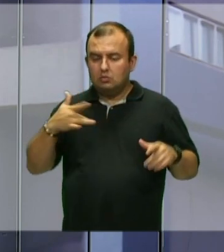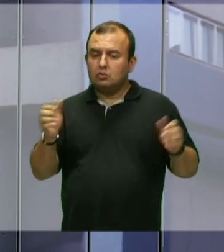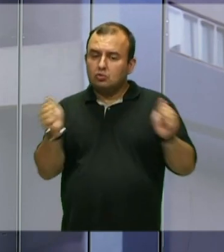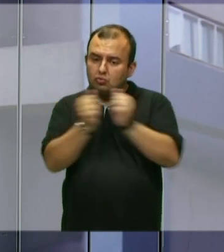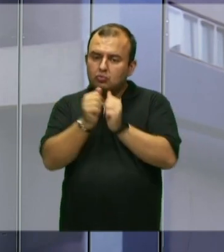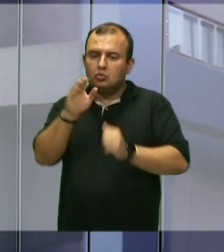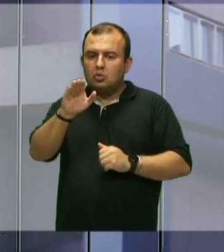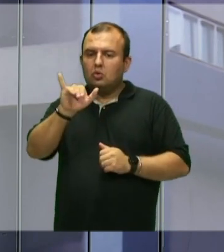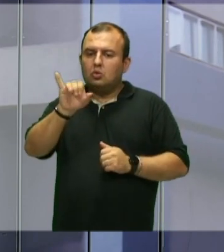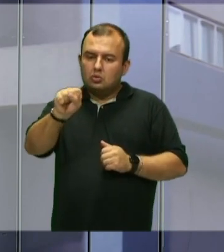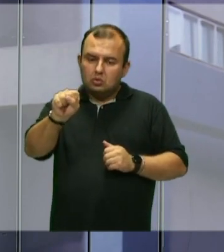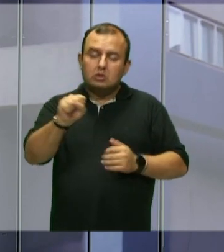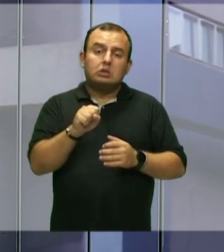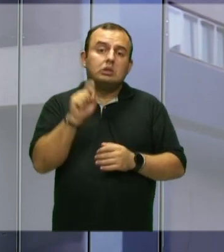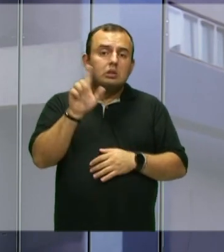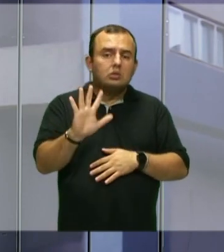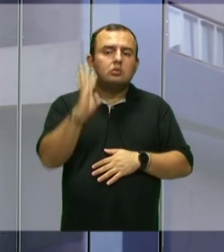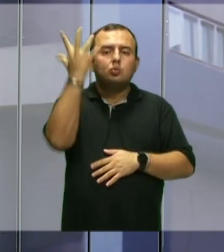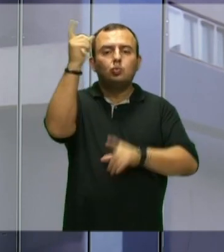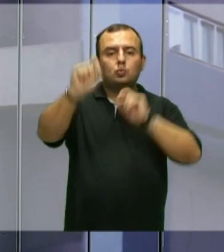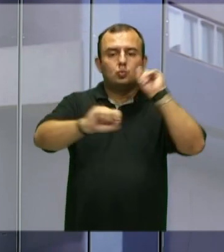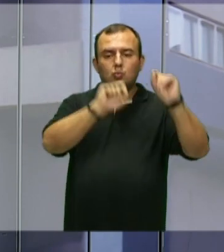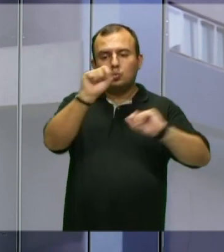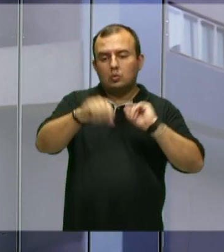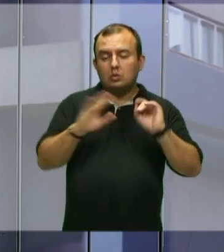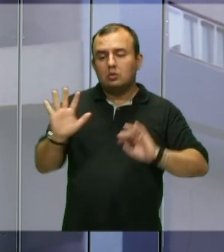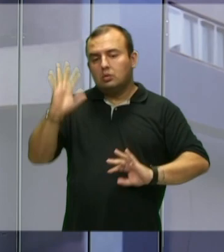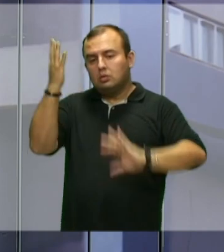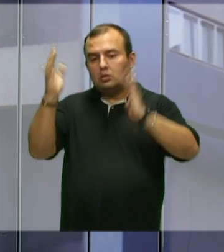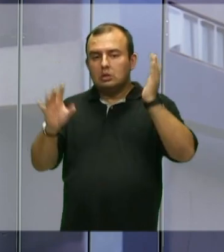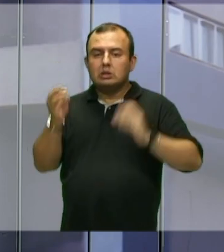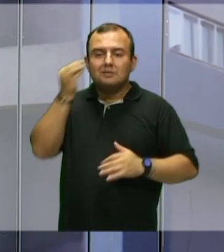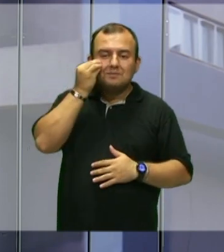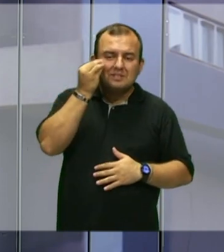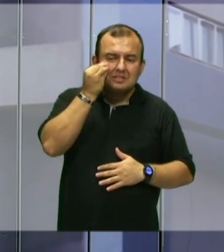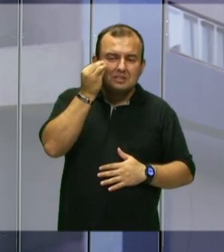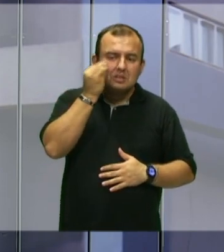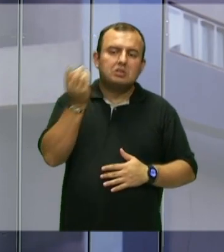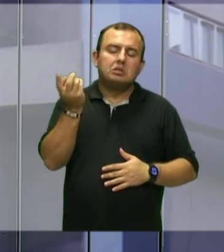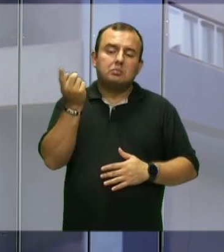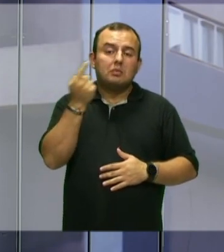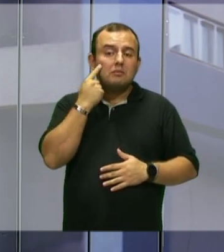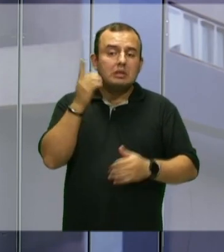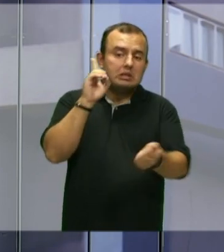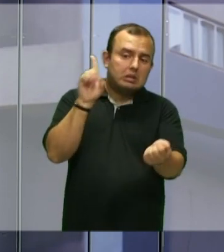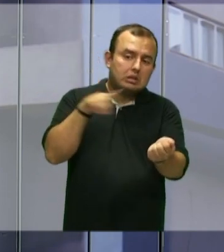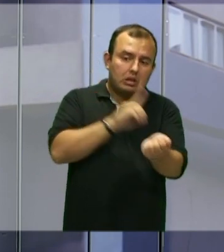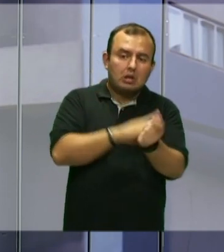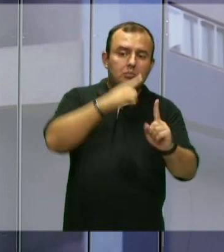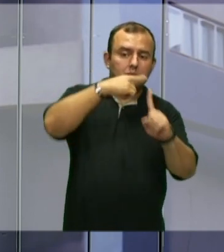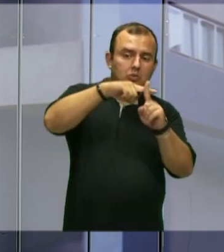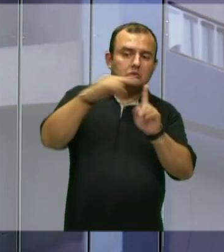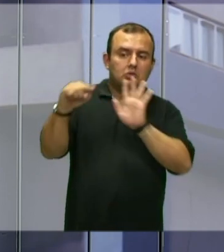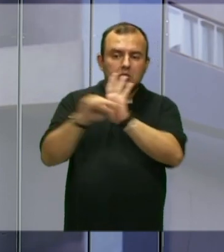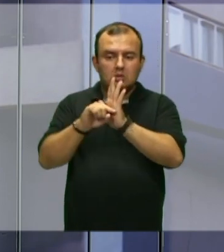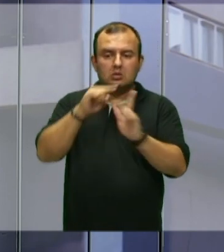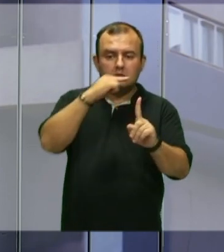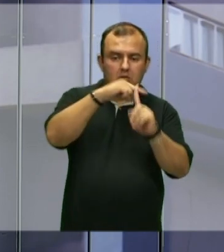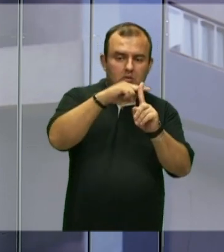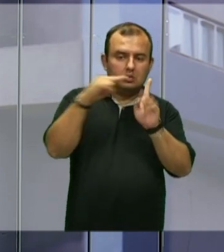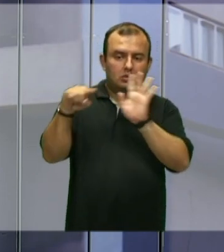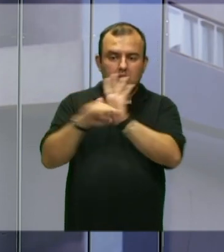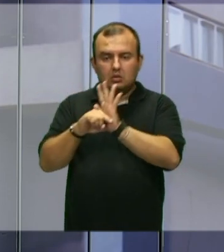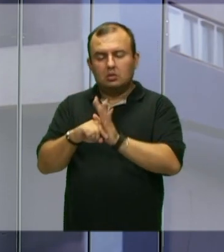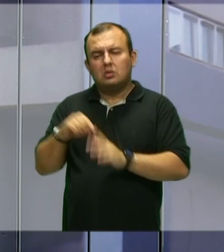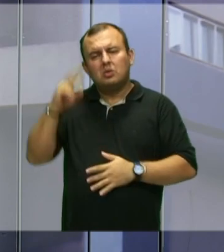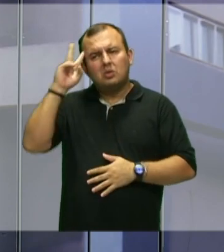E naquela ocasião existia muita demanda de testagem para a dengue. E eu me recordo que o prefeito